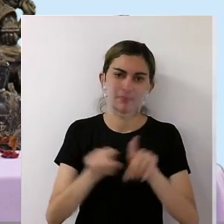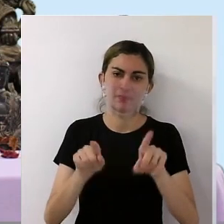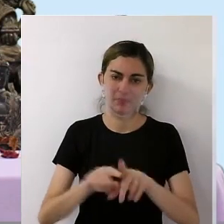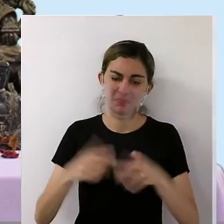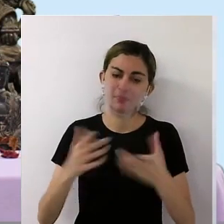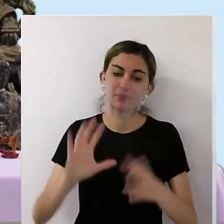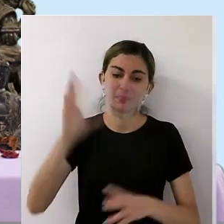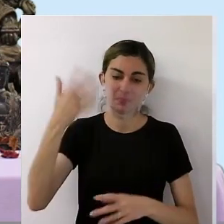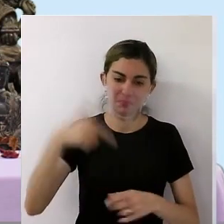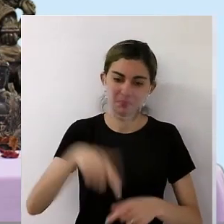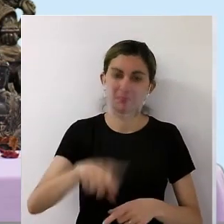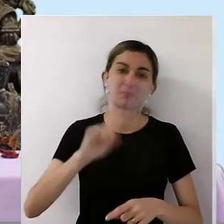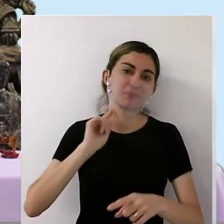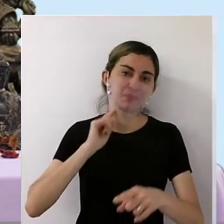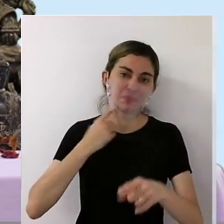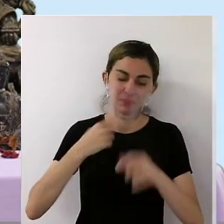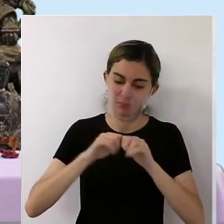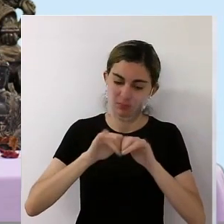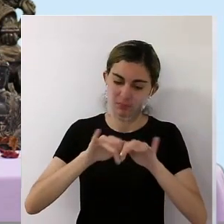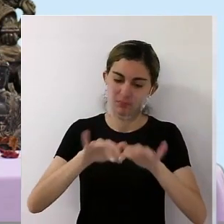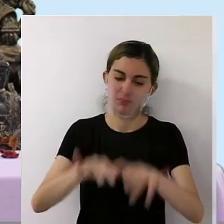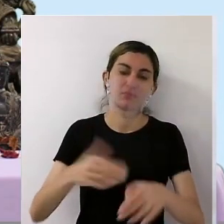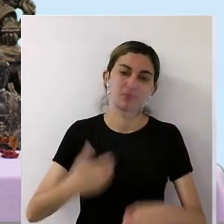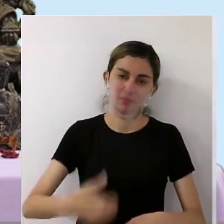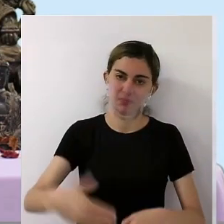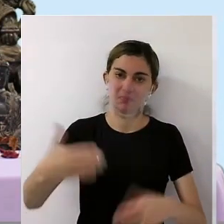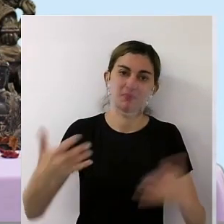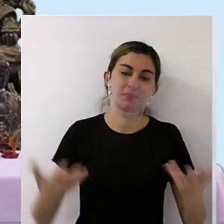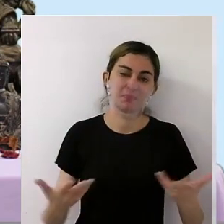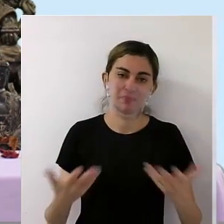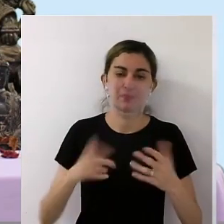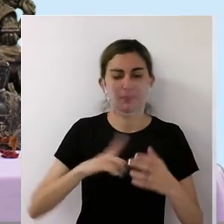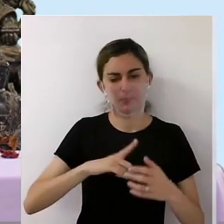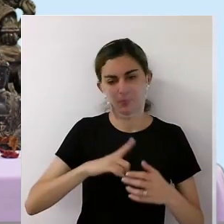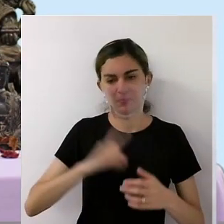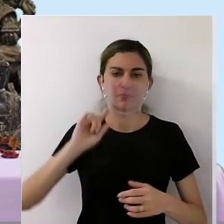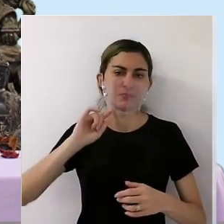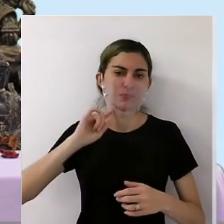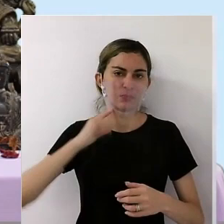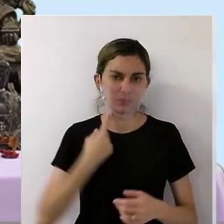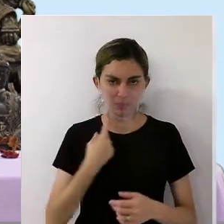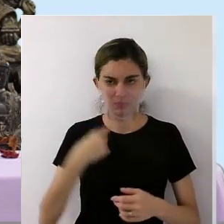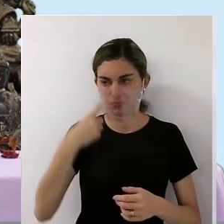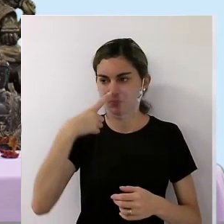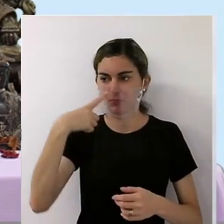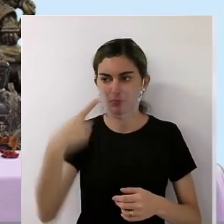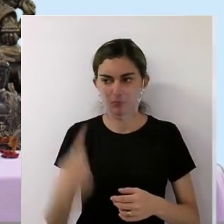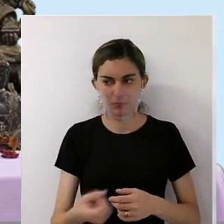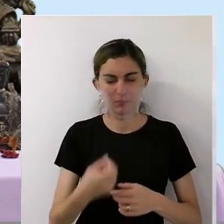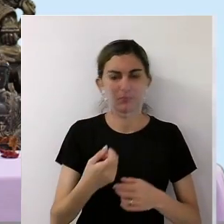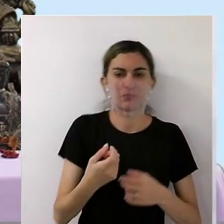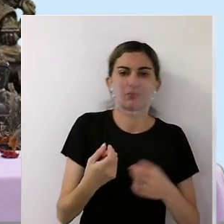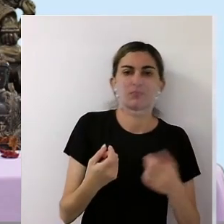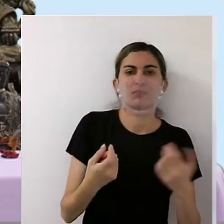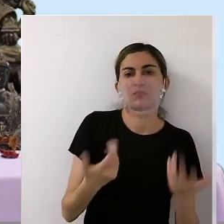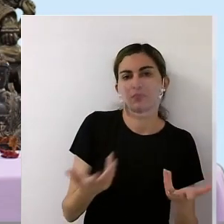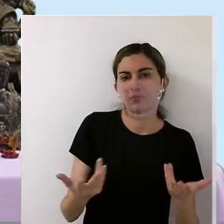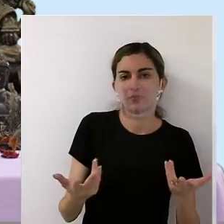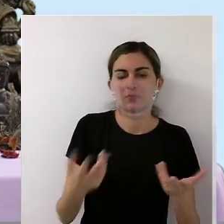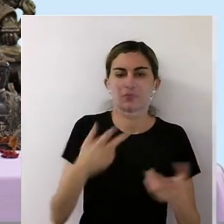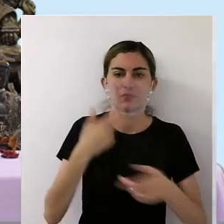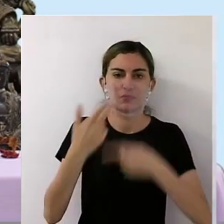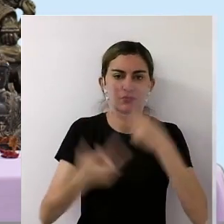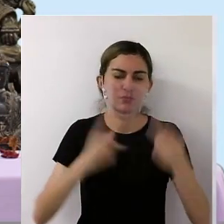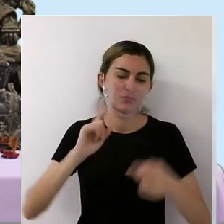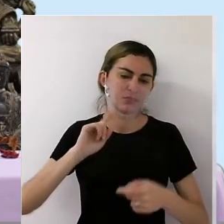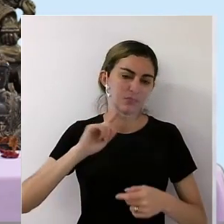está sendo poluída. Então, a gente tem a poluição, quando se trata de poluição, né?